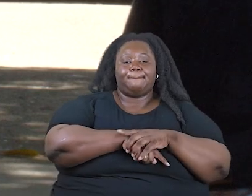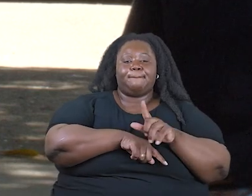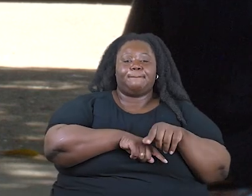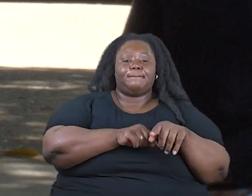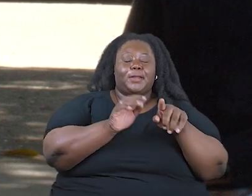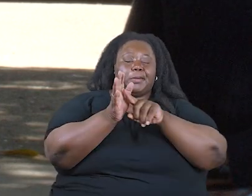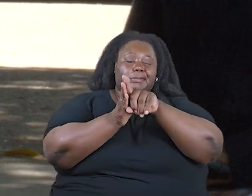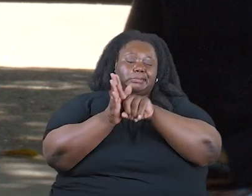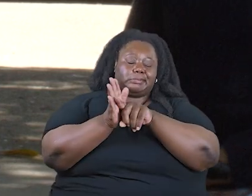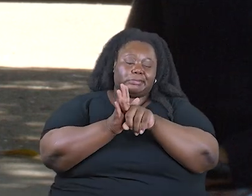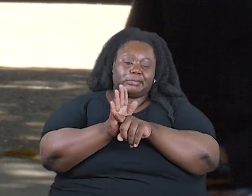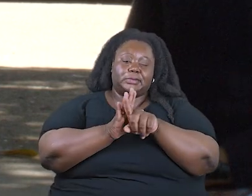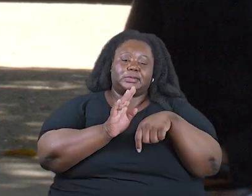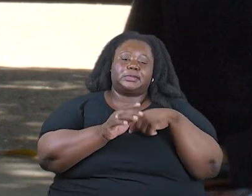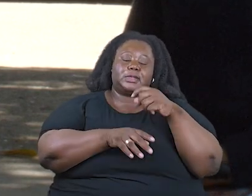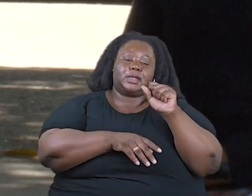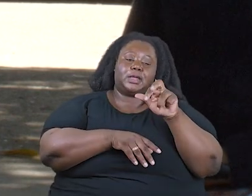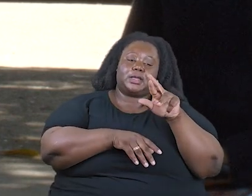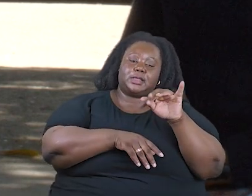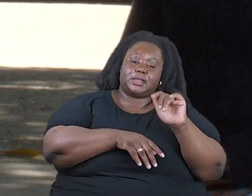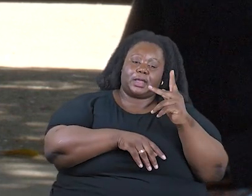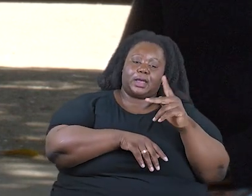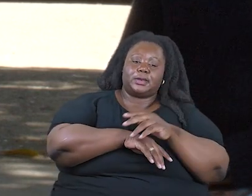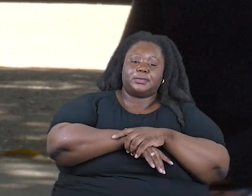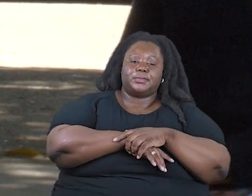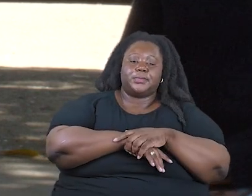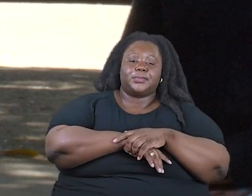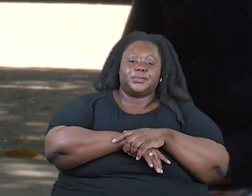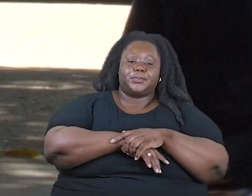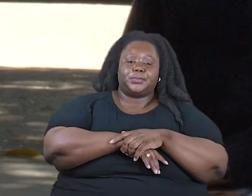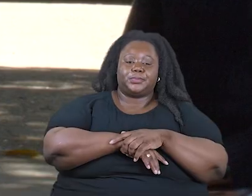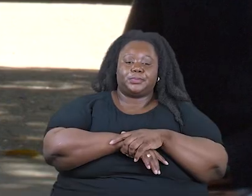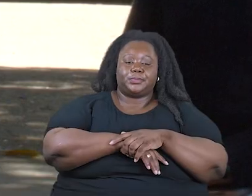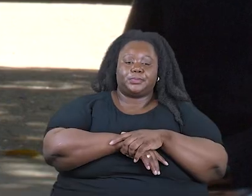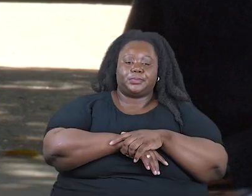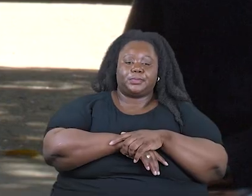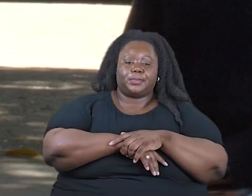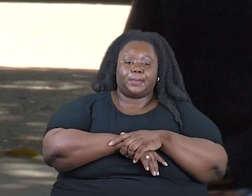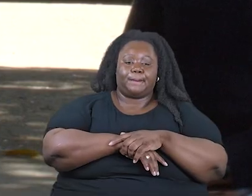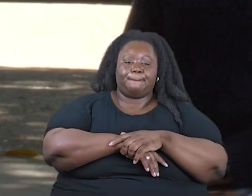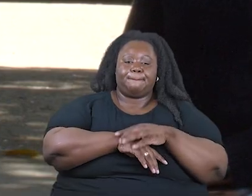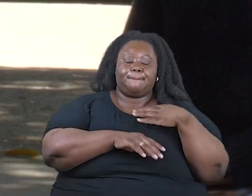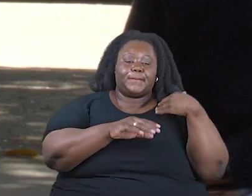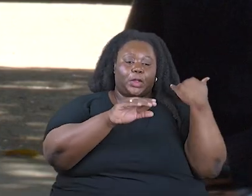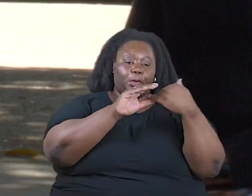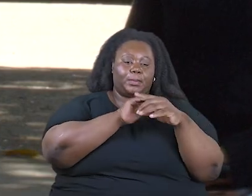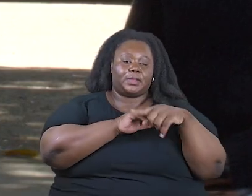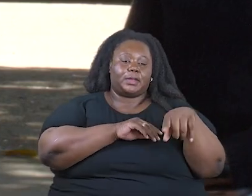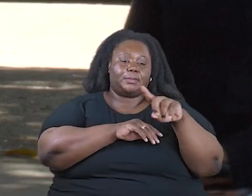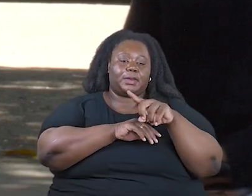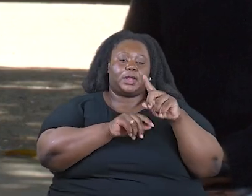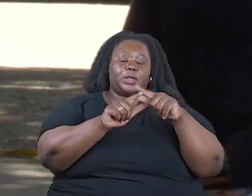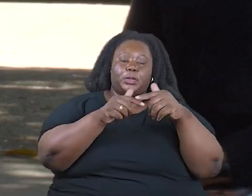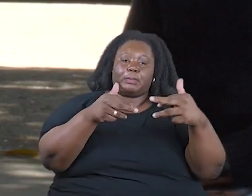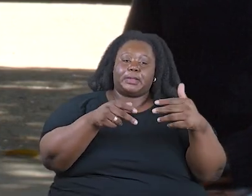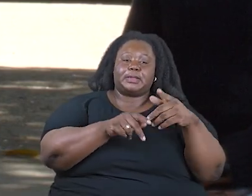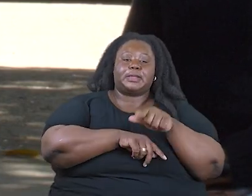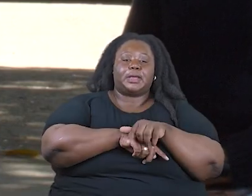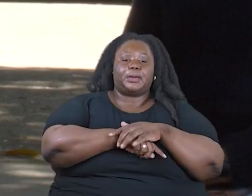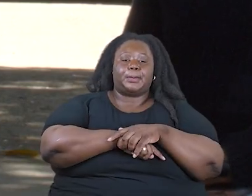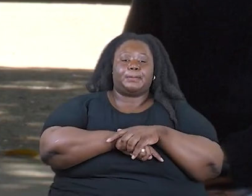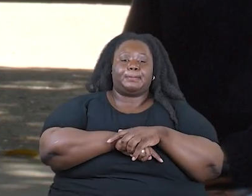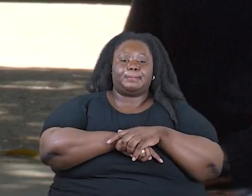pesquisadora lá da Inglaterra, a Sarah Bodman, ela eu mandei para ela, né, o material dessa